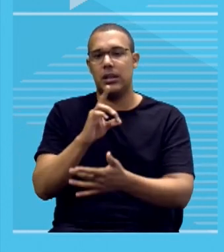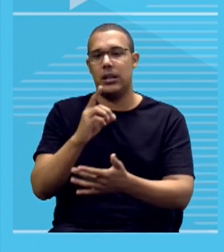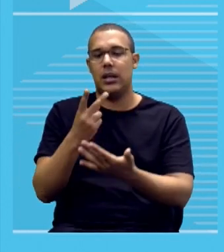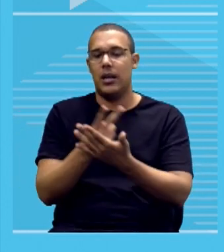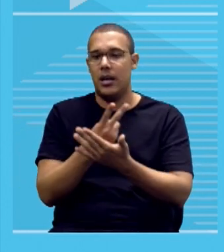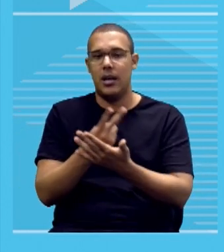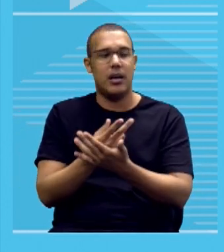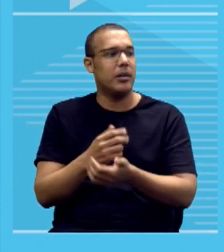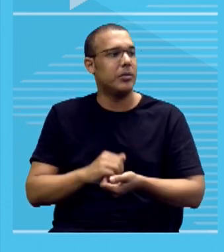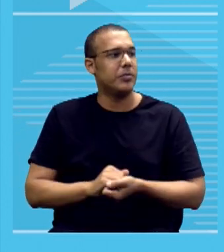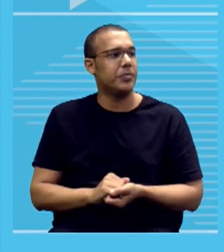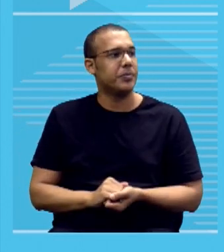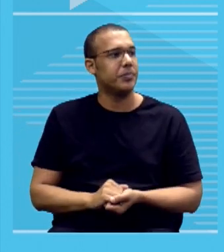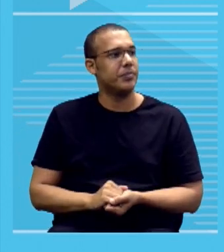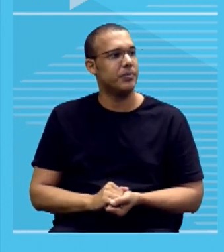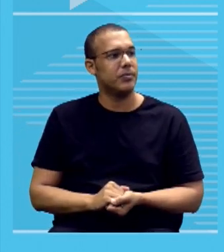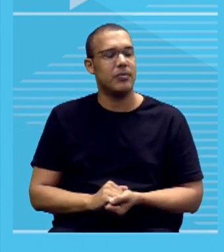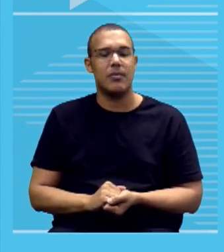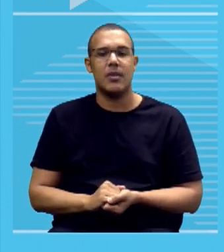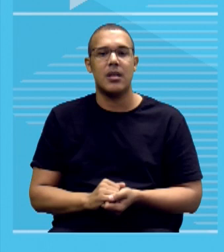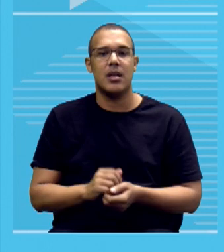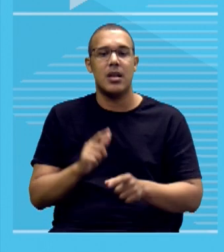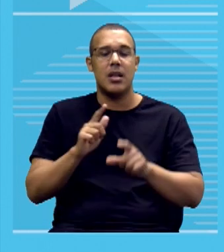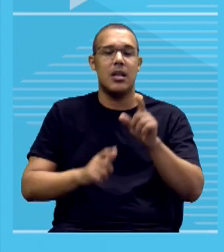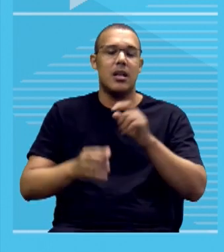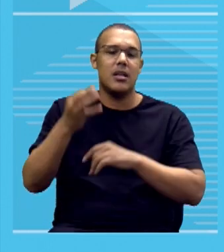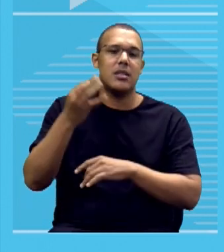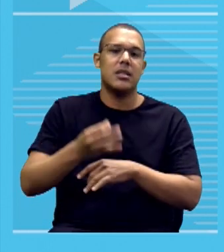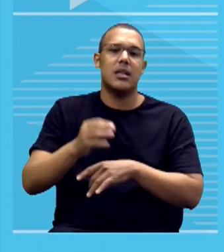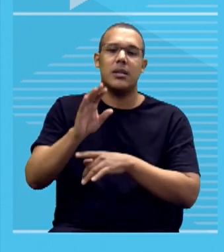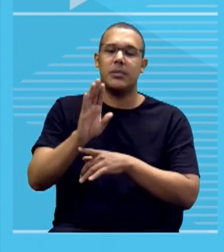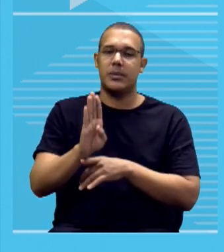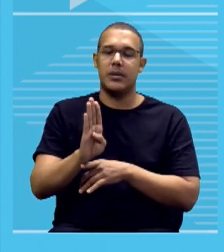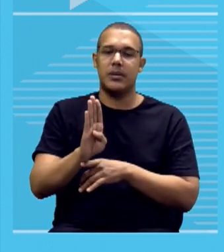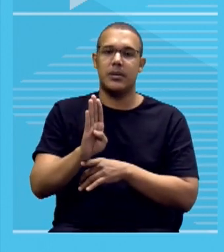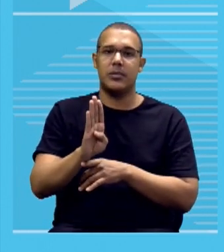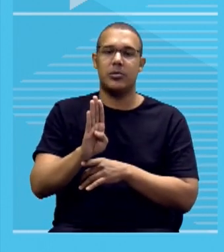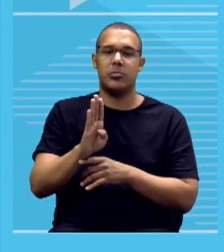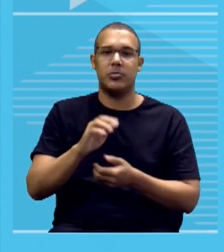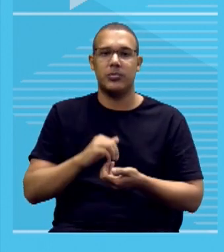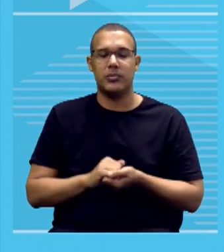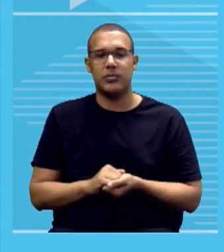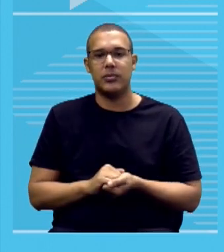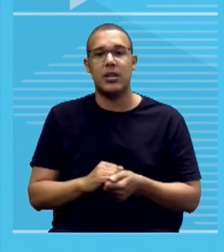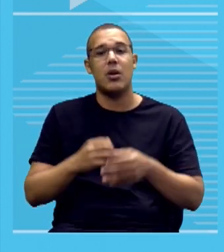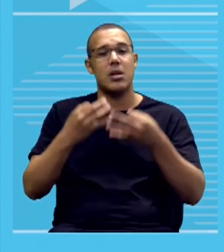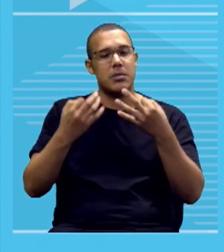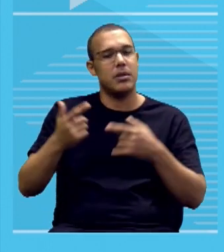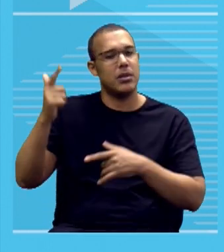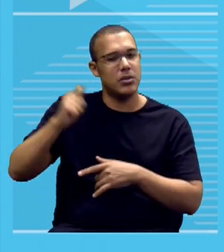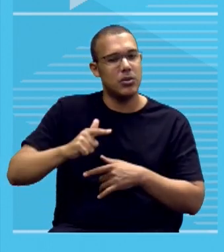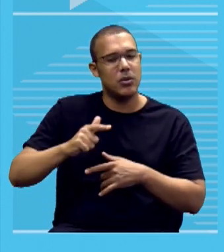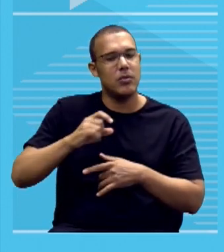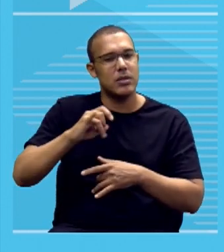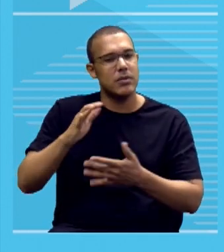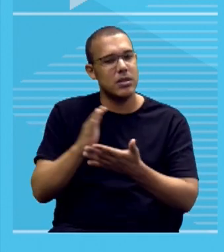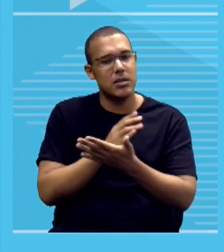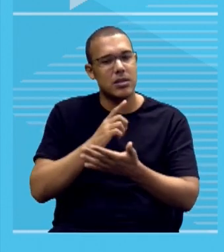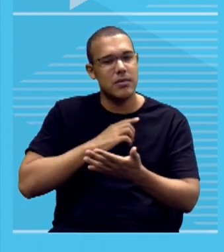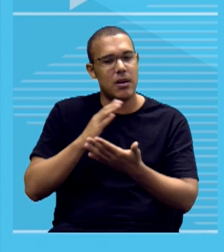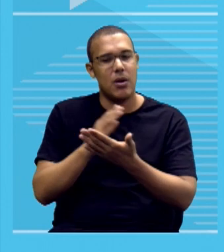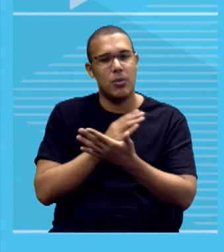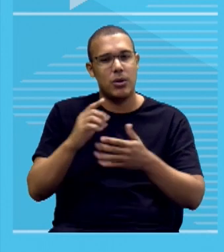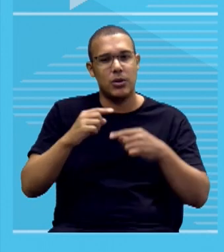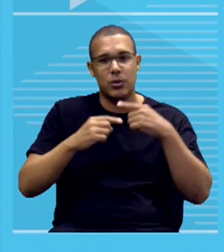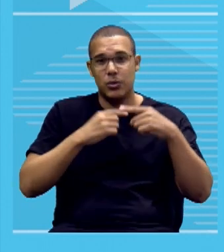fora também, para que a gente possa chegar ao nosso gabarito como letra B. Certo? Explicando mais uma vez a questão para quem ficou com alguma dúvida, porque a